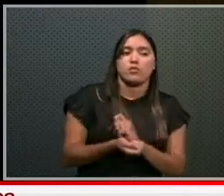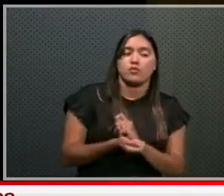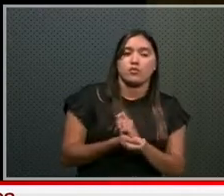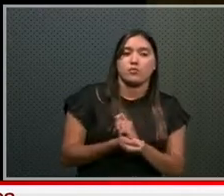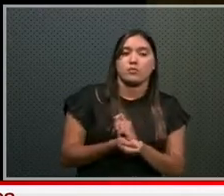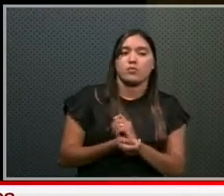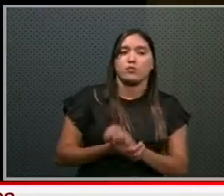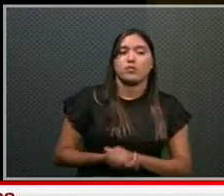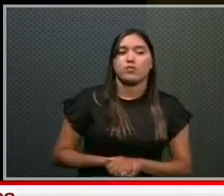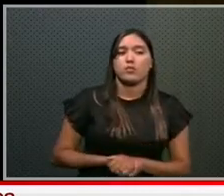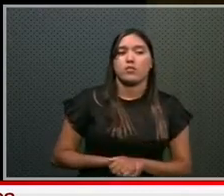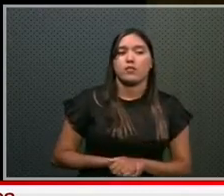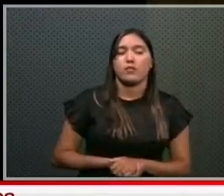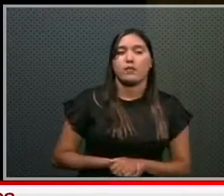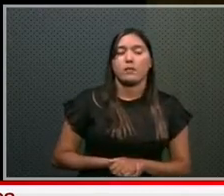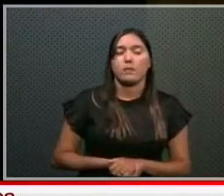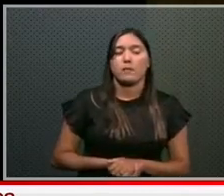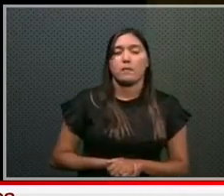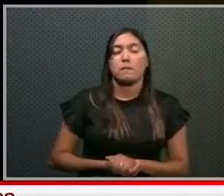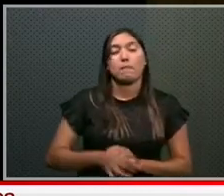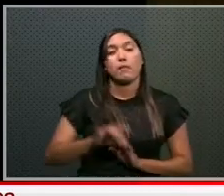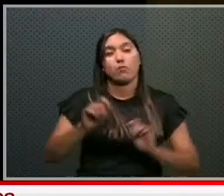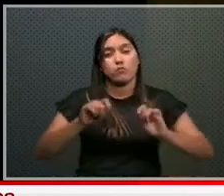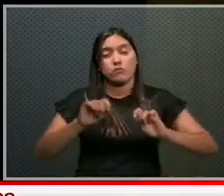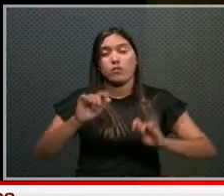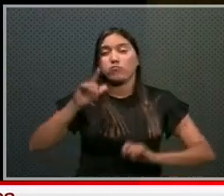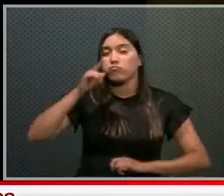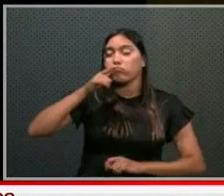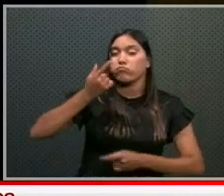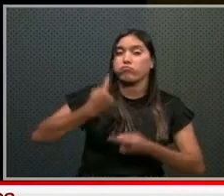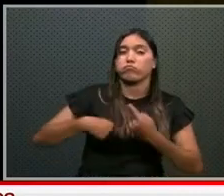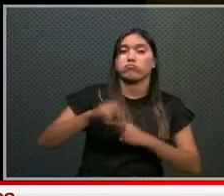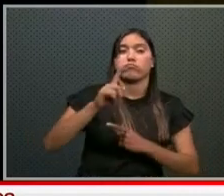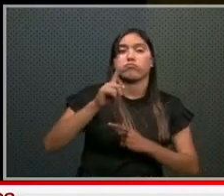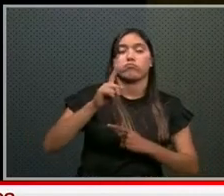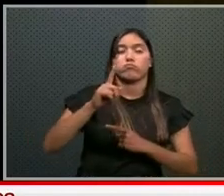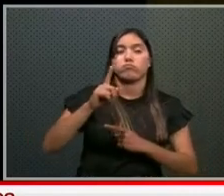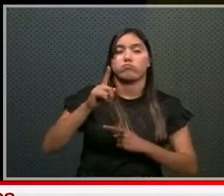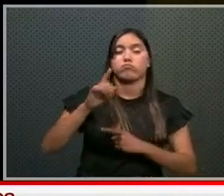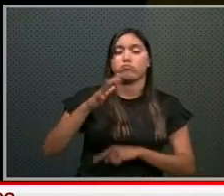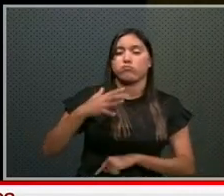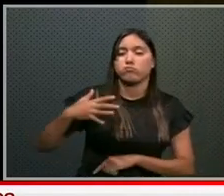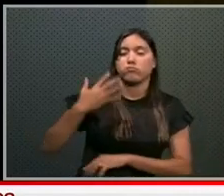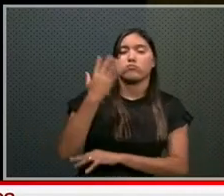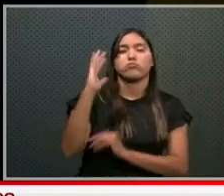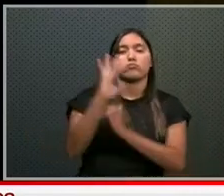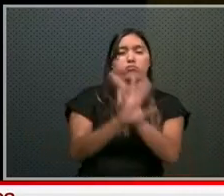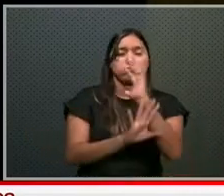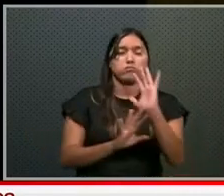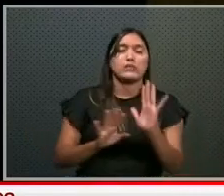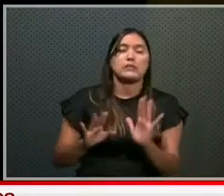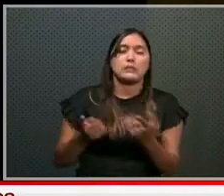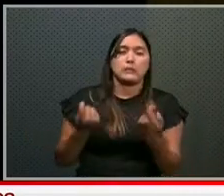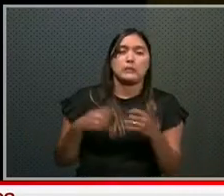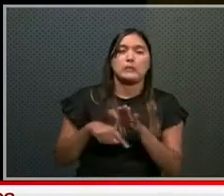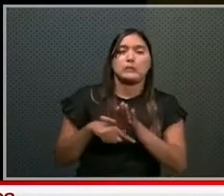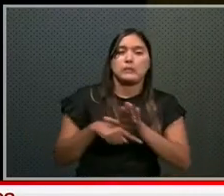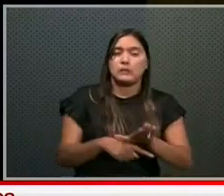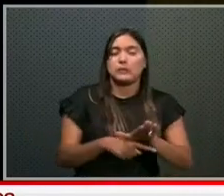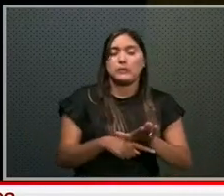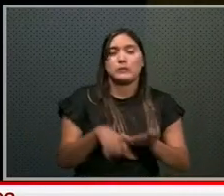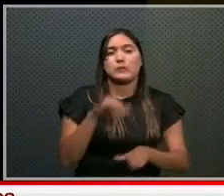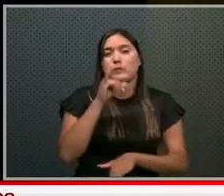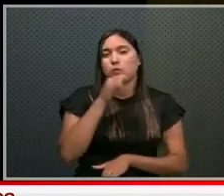realidade recuperando-se portanto esses nossos ecossistemas mais vulneráveis e que sequer